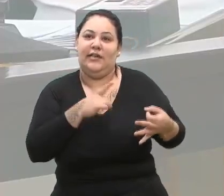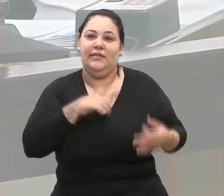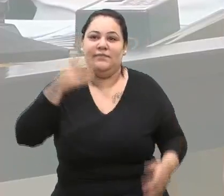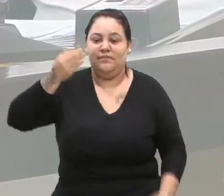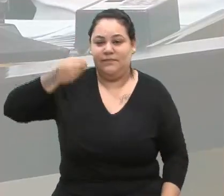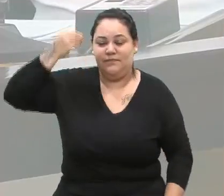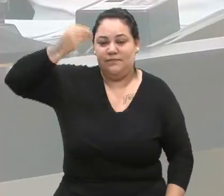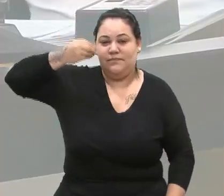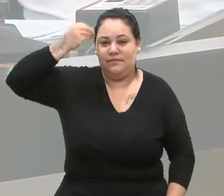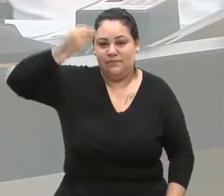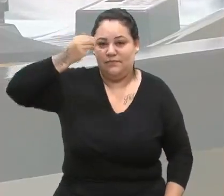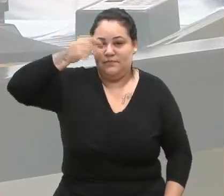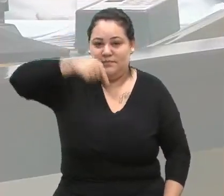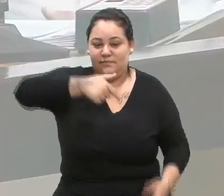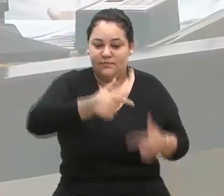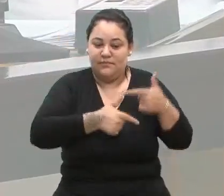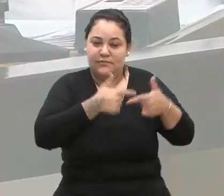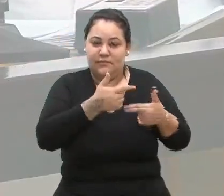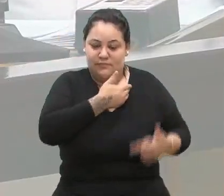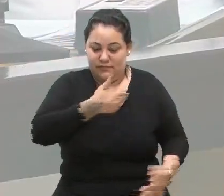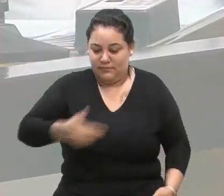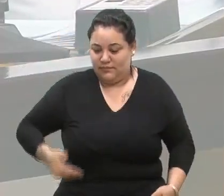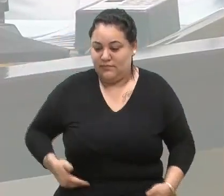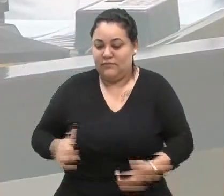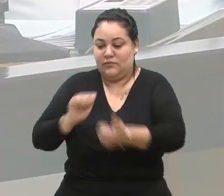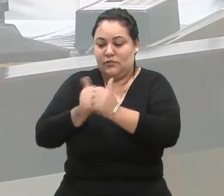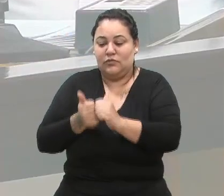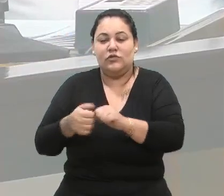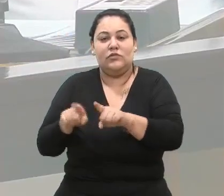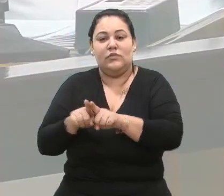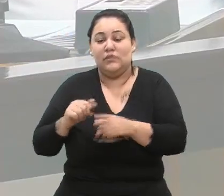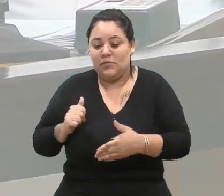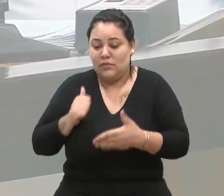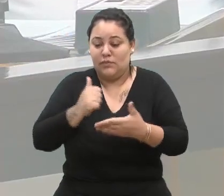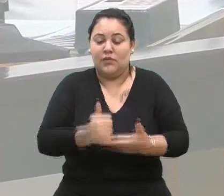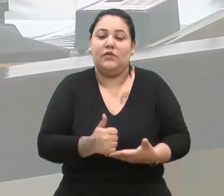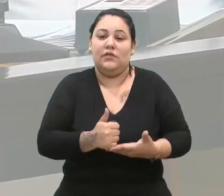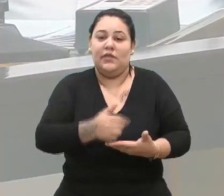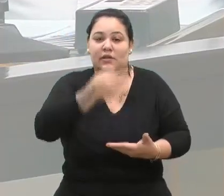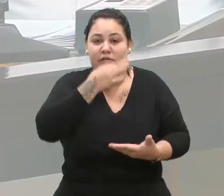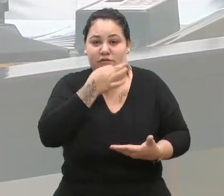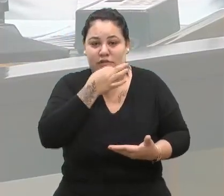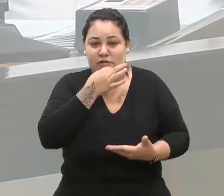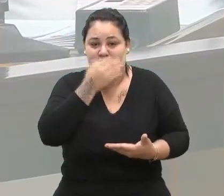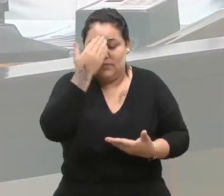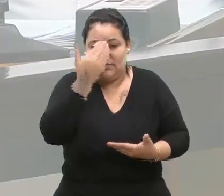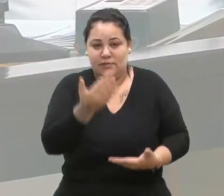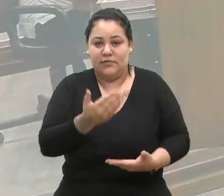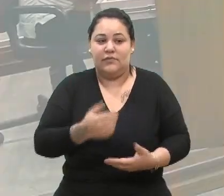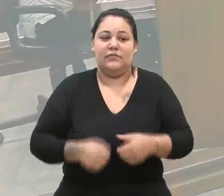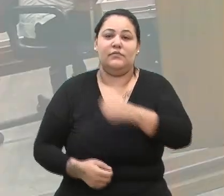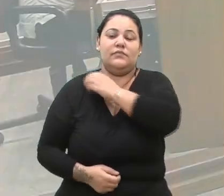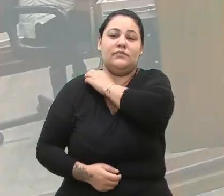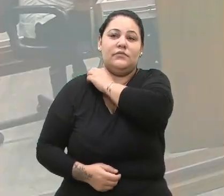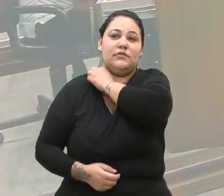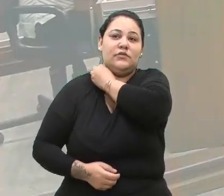segurança pública, também do esporte, para contribuir com a nossa cidade de Caxias do Sul. Muito obrigado, presidente.